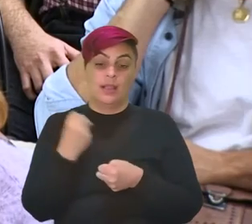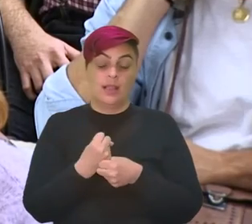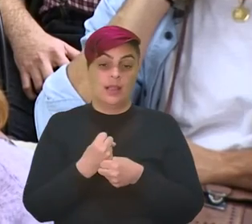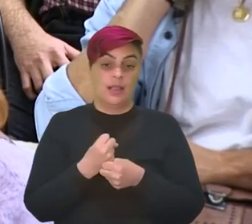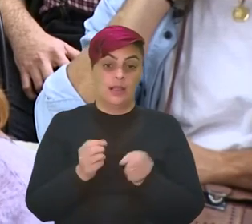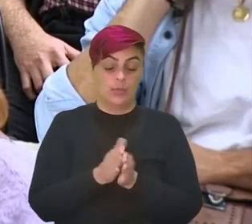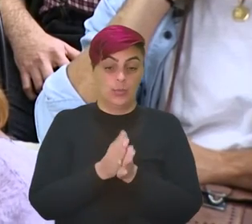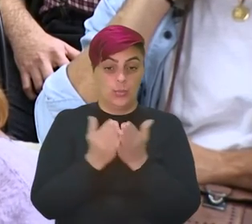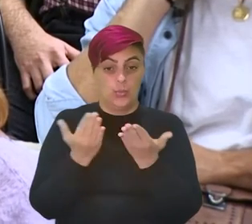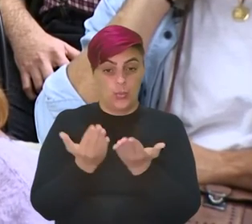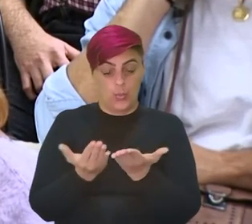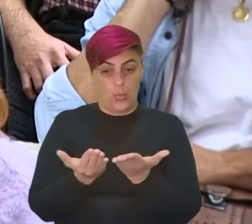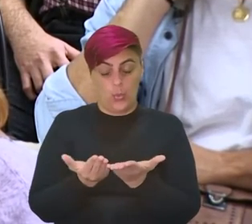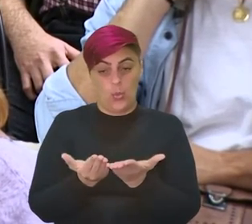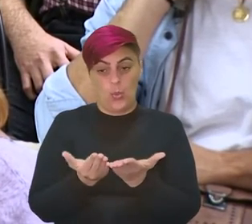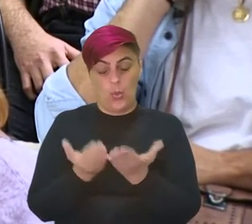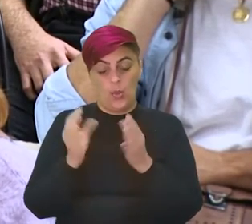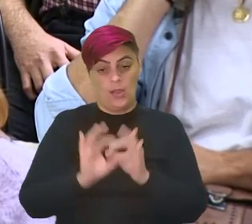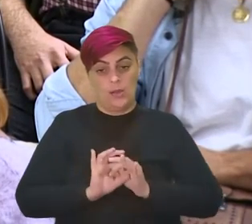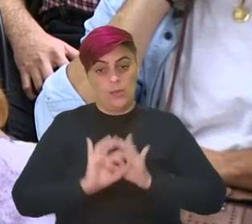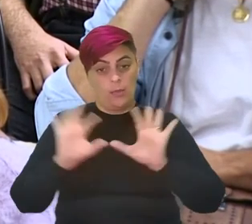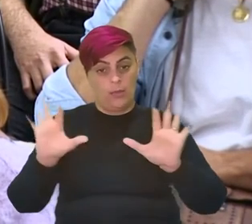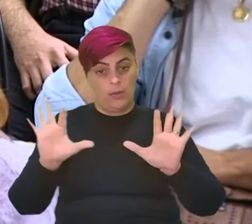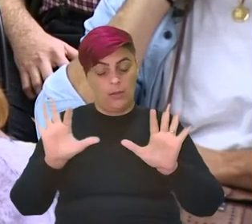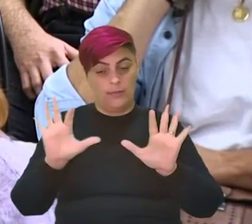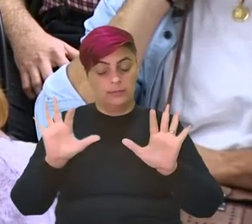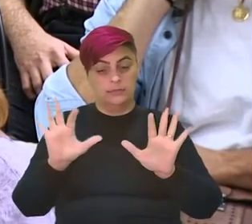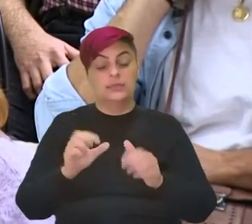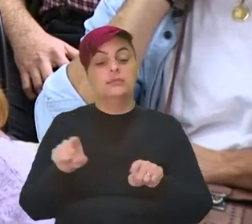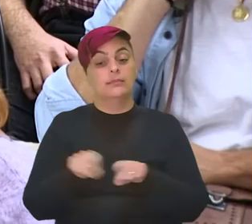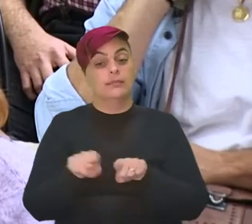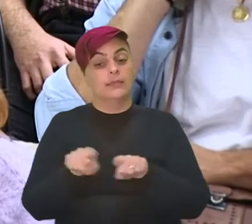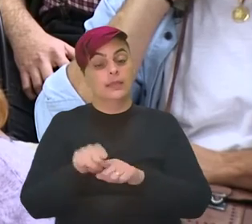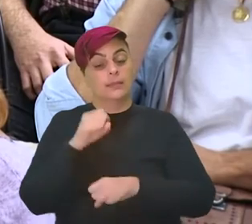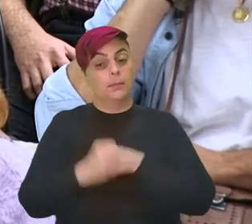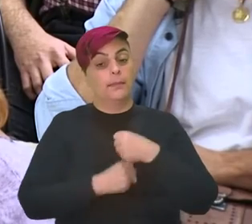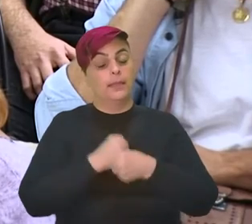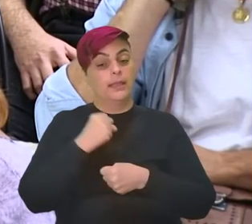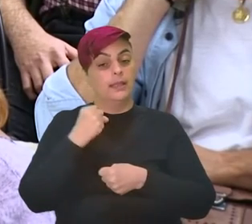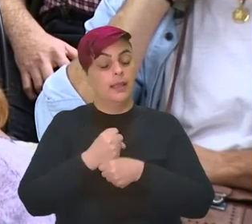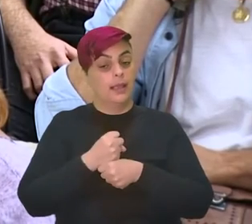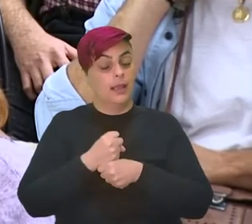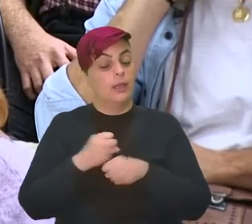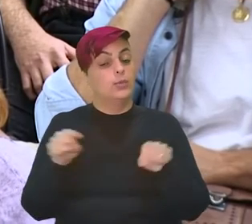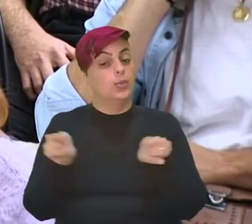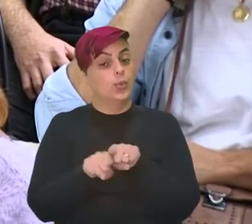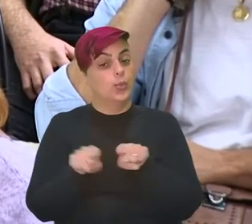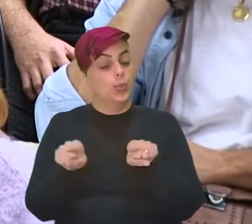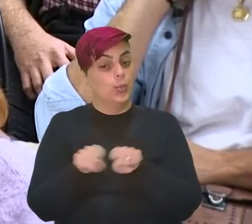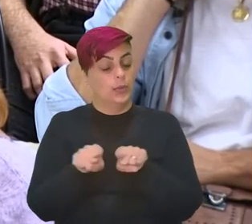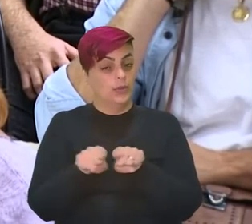ano da publicação de Argonautas e é também o ano em que é